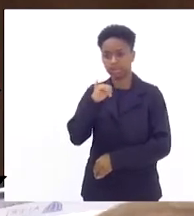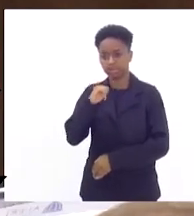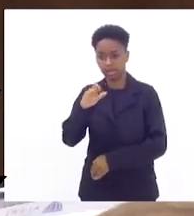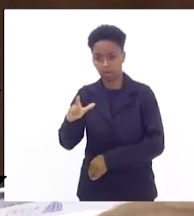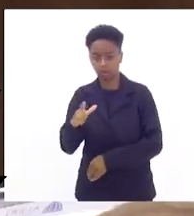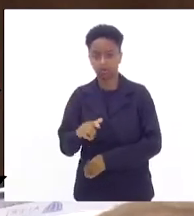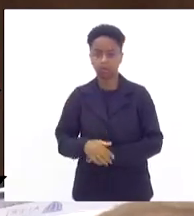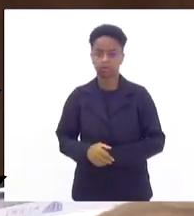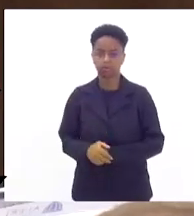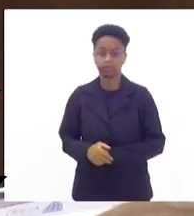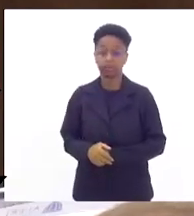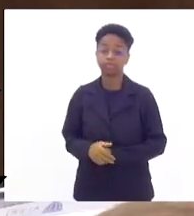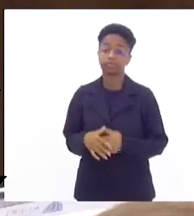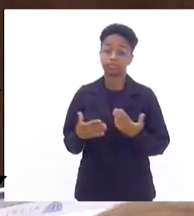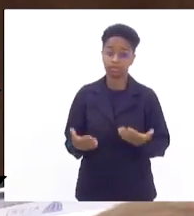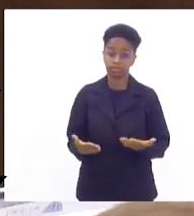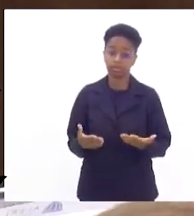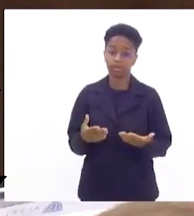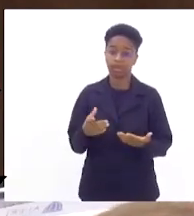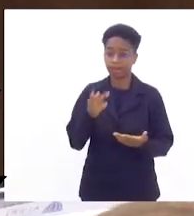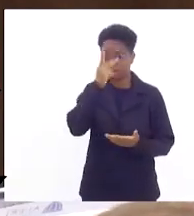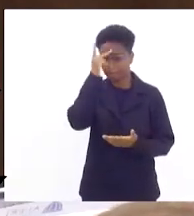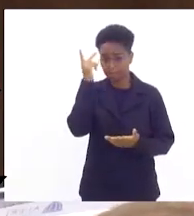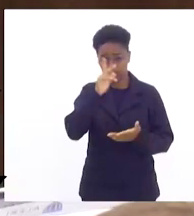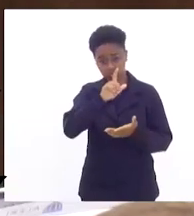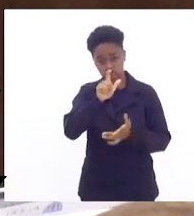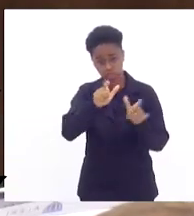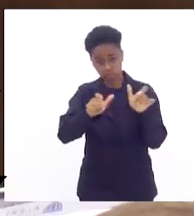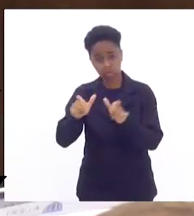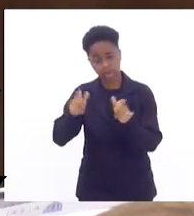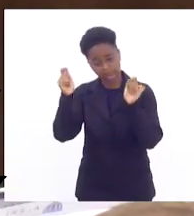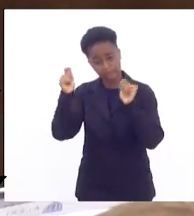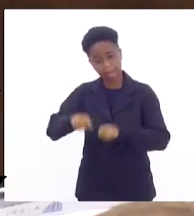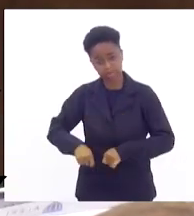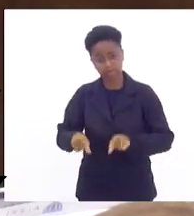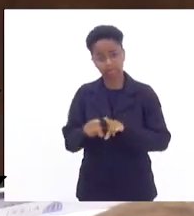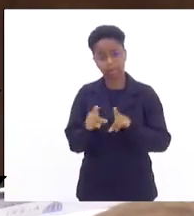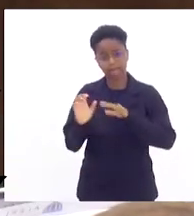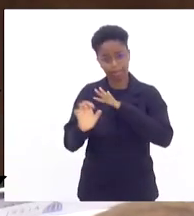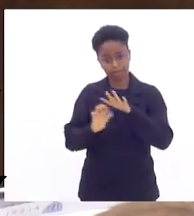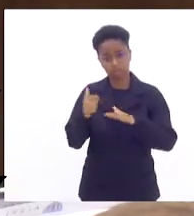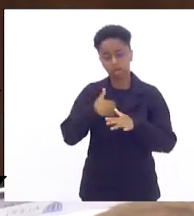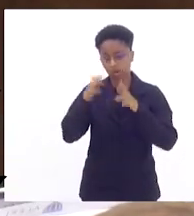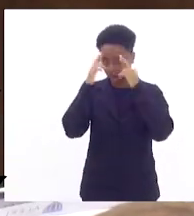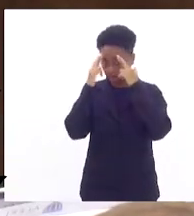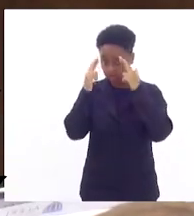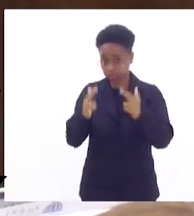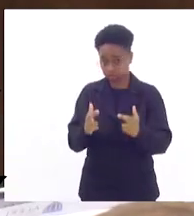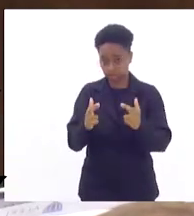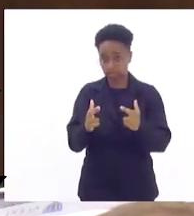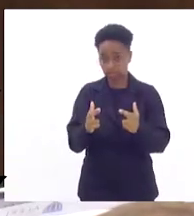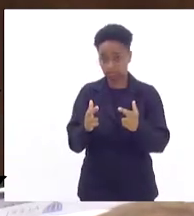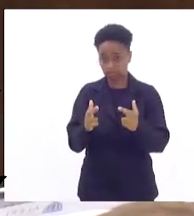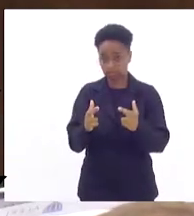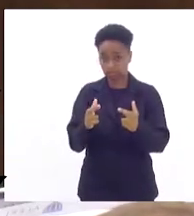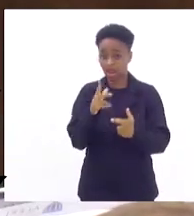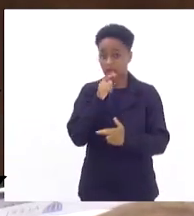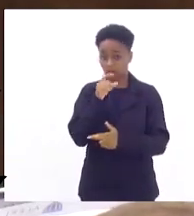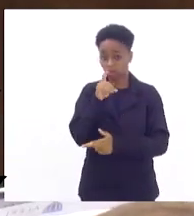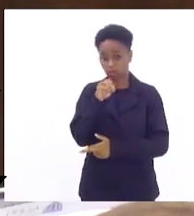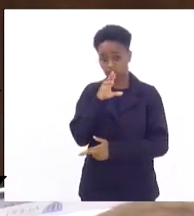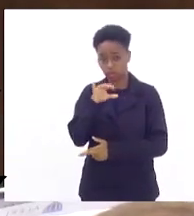Comura. Sim, gente de muita capacidade, de uma empresa que eu respeito muito, que a Águas do Rio respeita